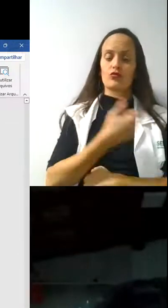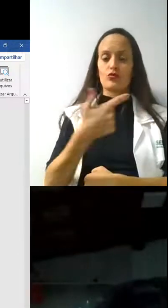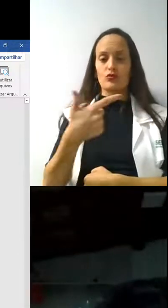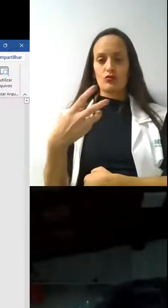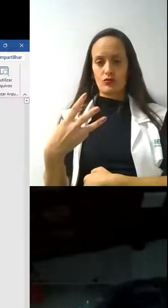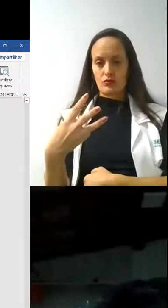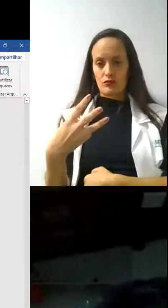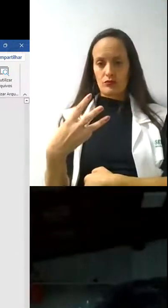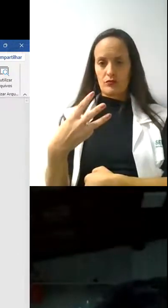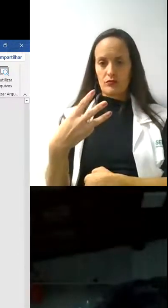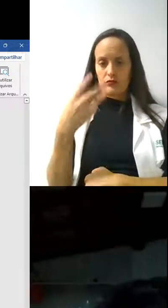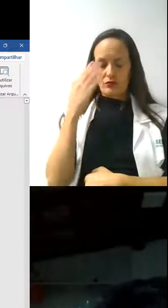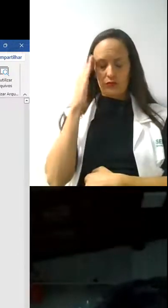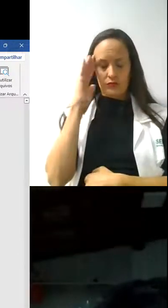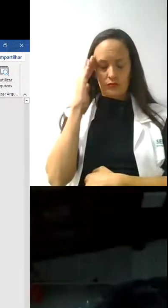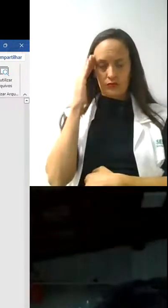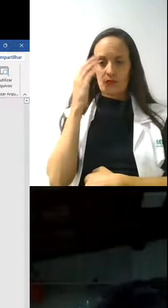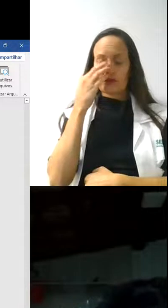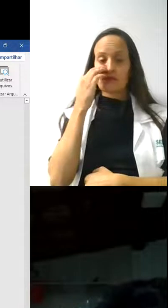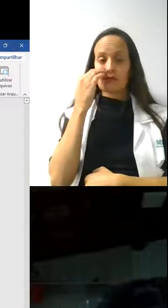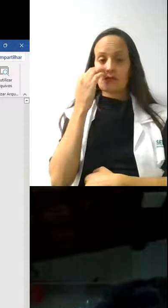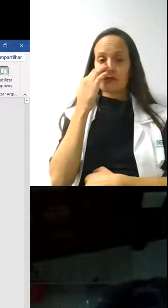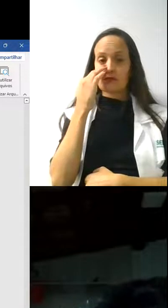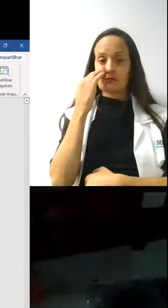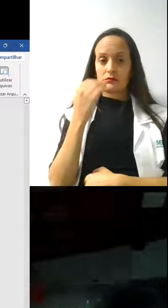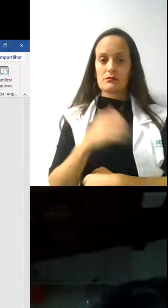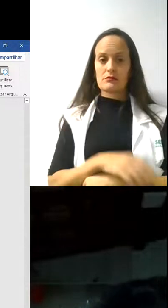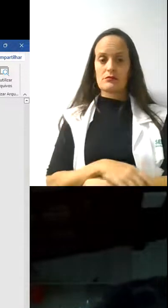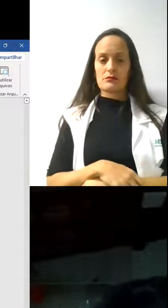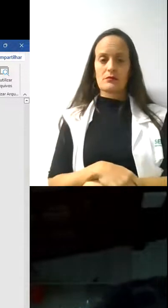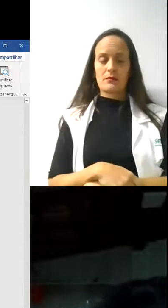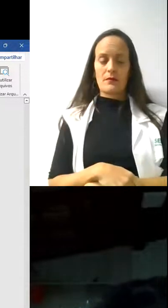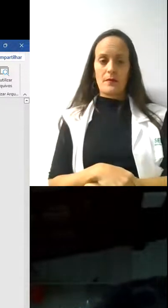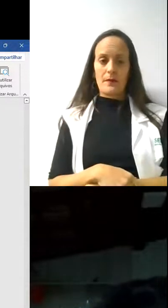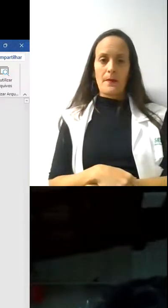23. Então é isso. Muito tranquilo, não é?